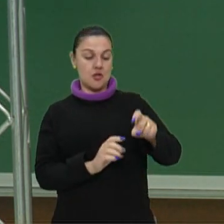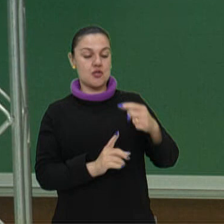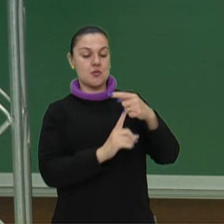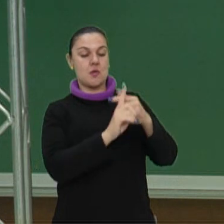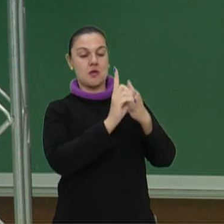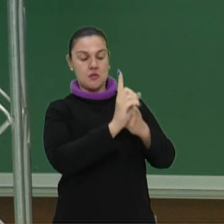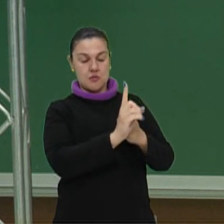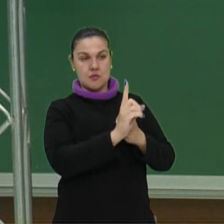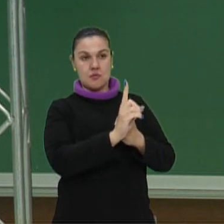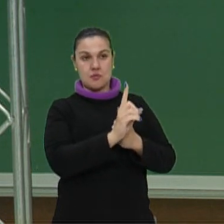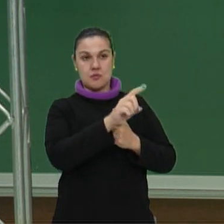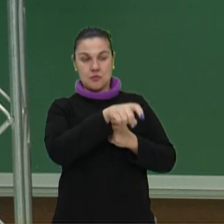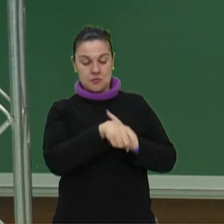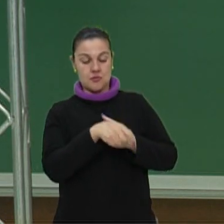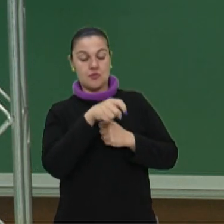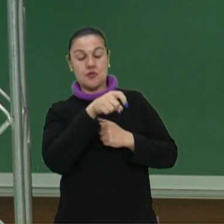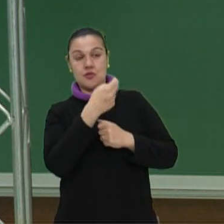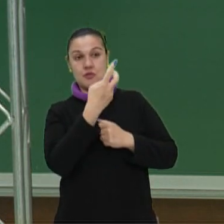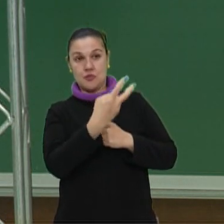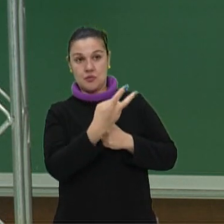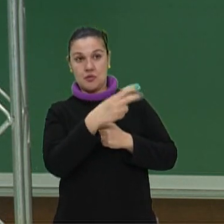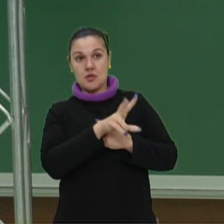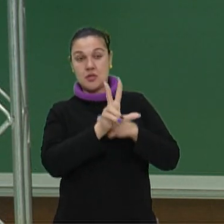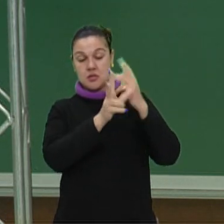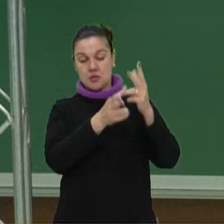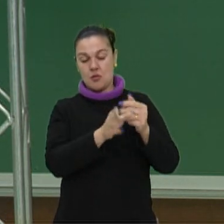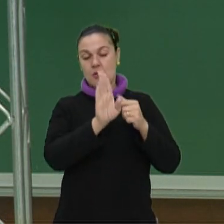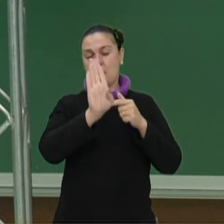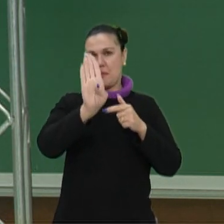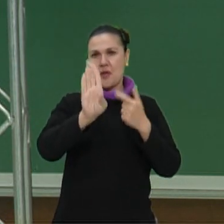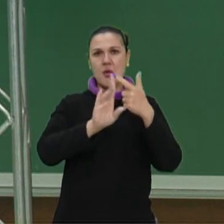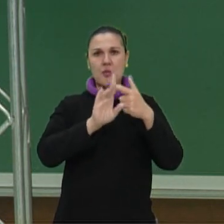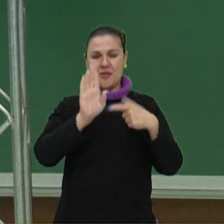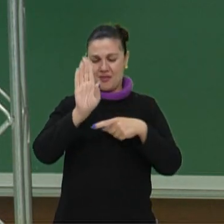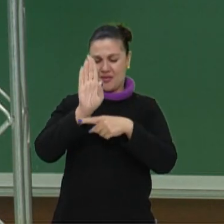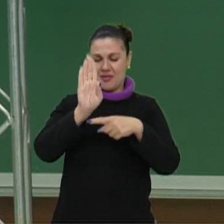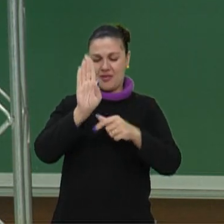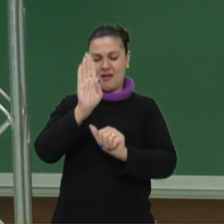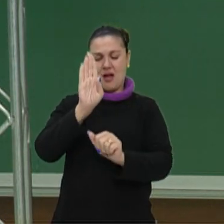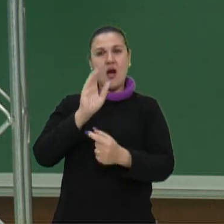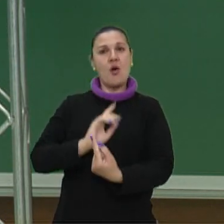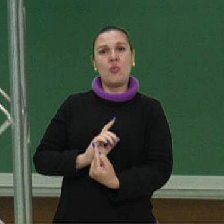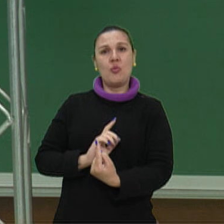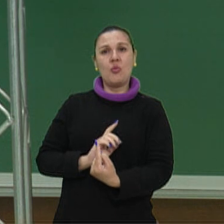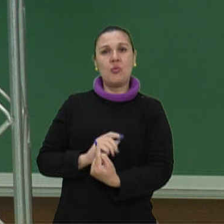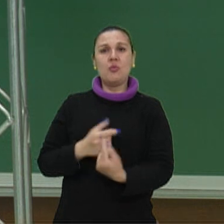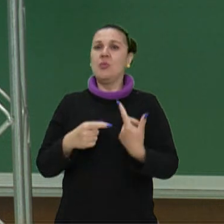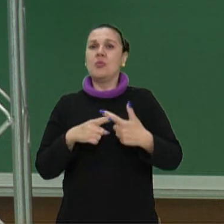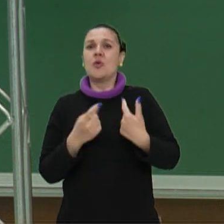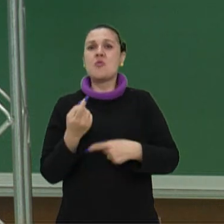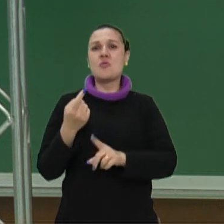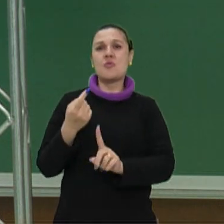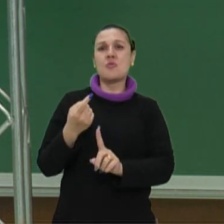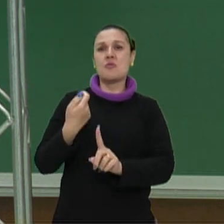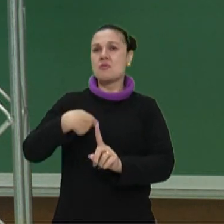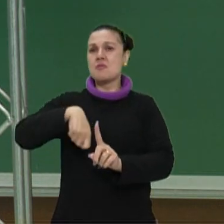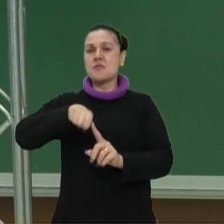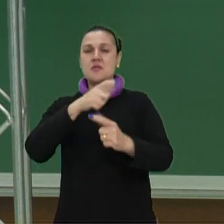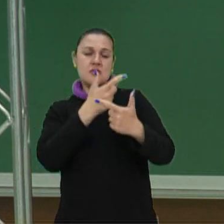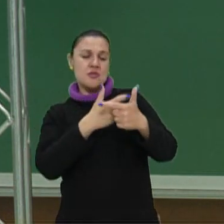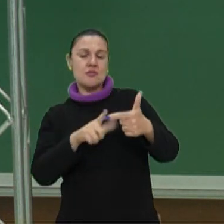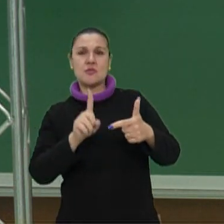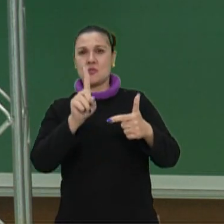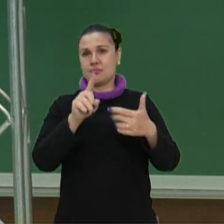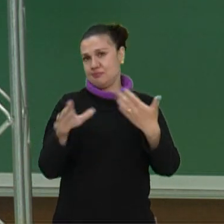menos b. Perceba que eu não tenho mais o a no denominador, né? Por quê? Porque o a é 1, né? E se o a é 1, dividir por 1,